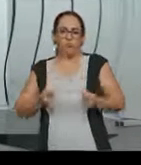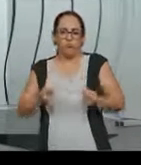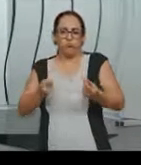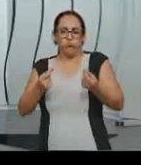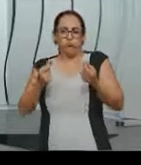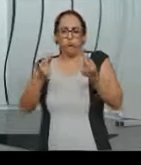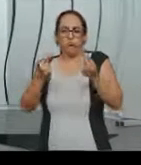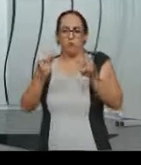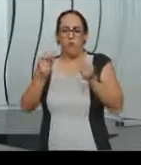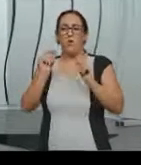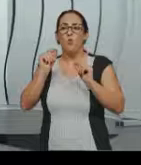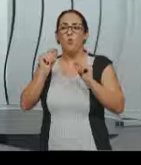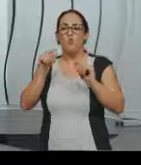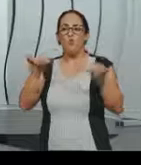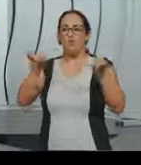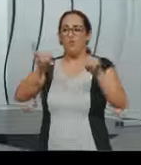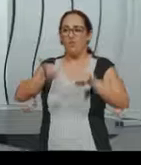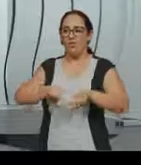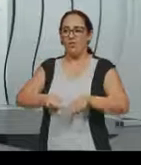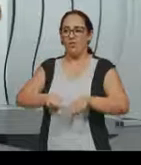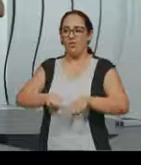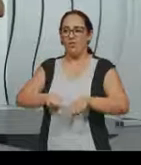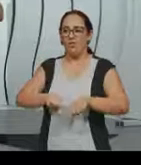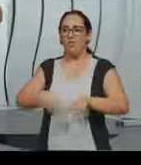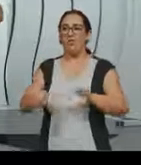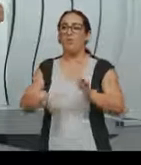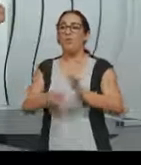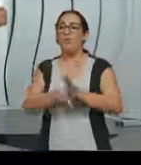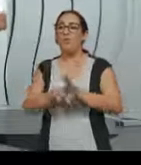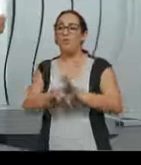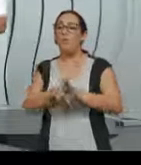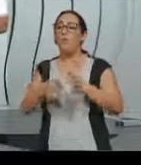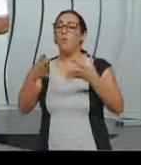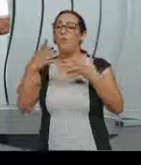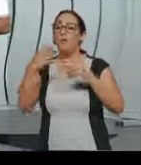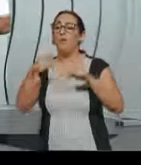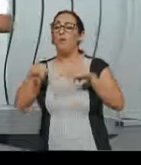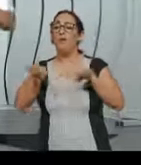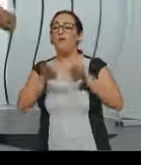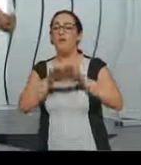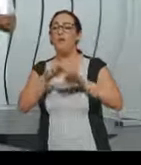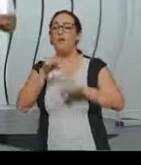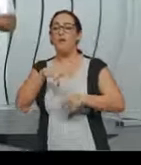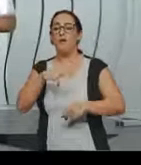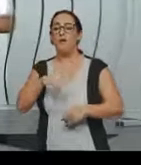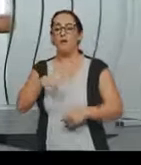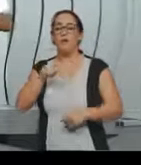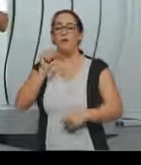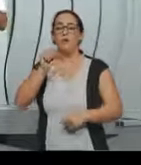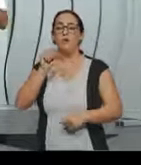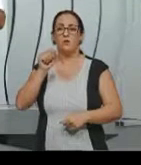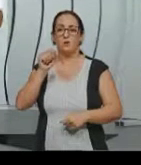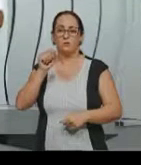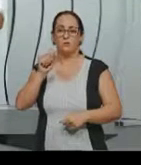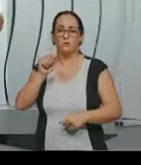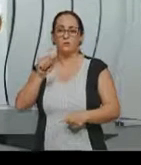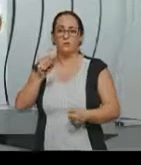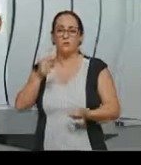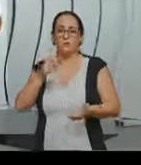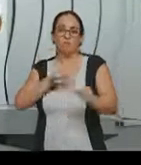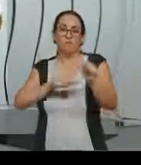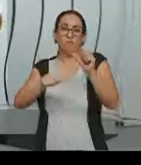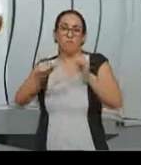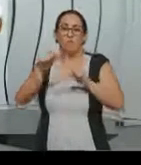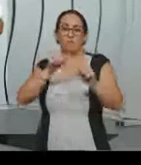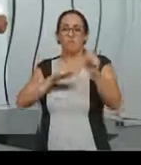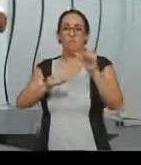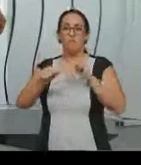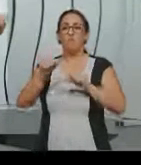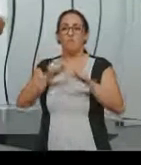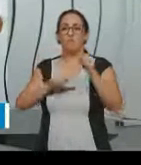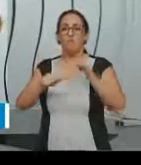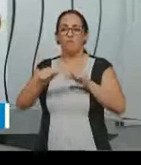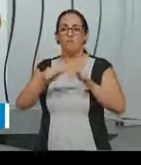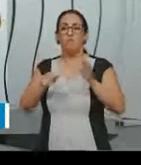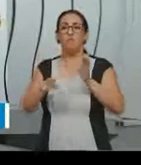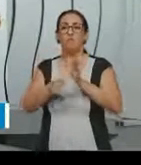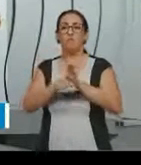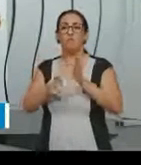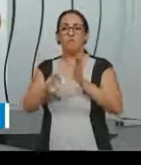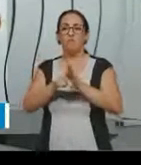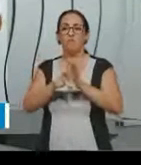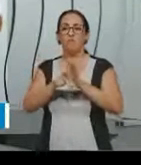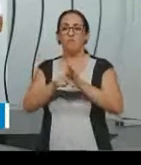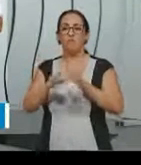buscam aqui no nosso país também uma melhor situação, uma melhor alternativa para se sustentar e sustentar